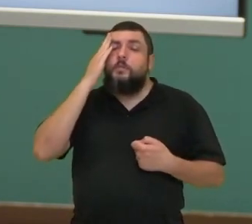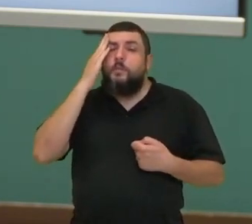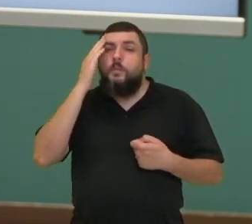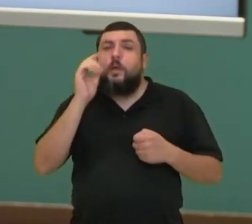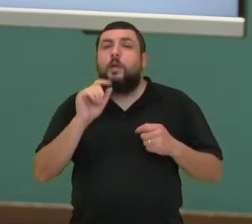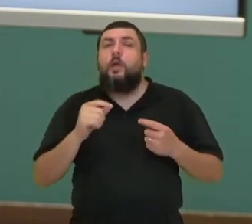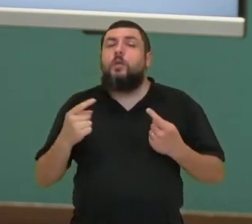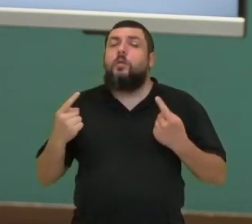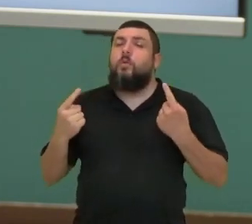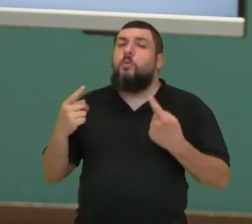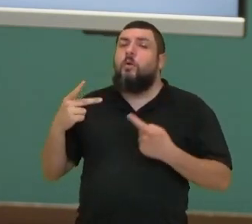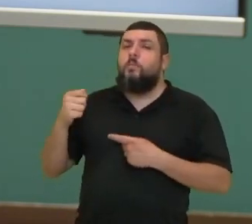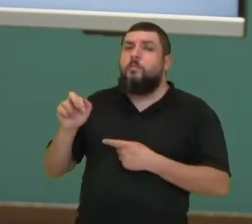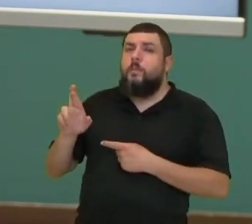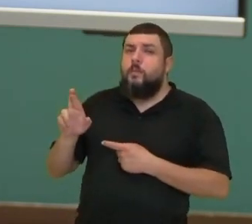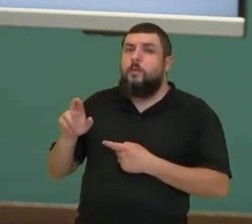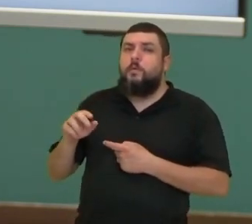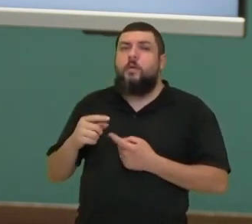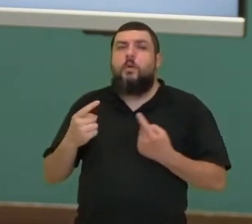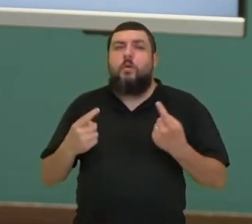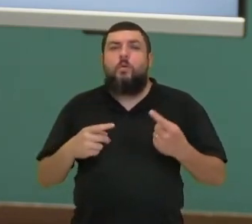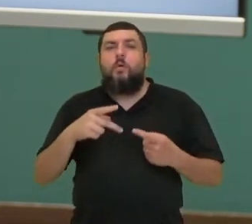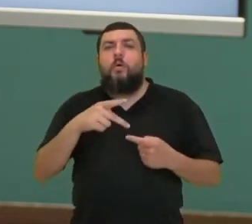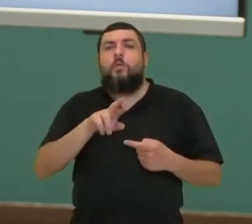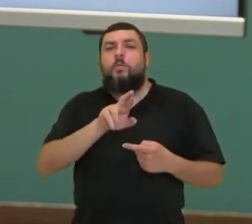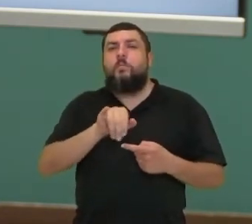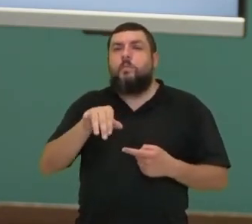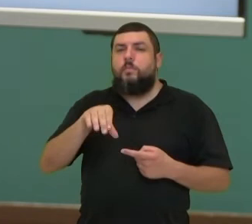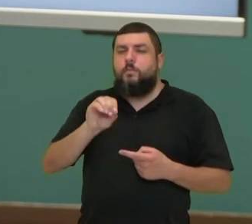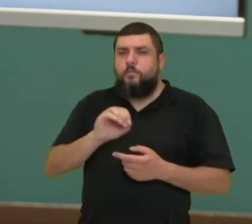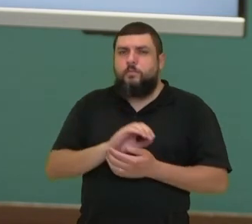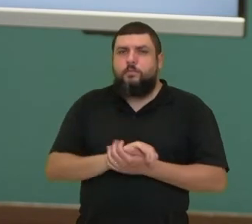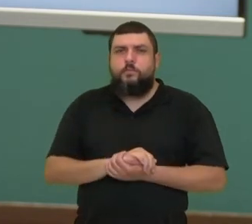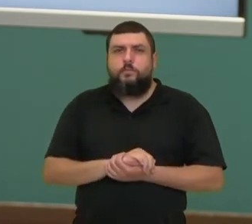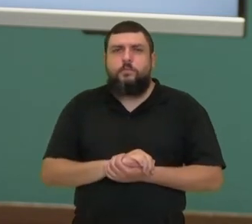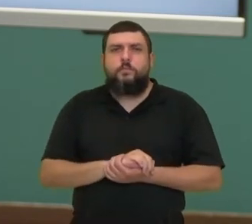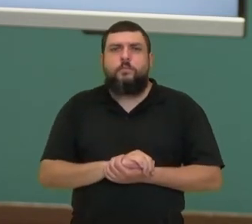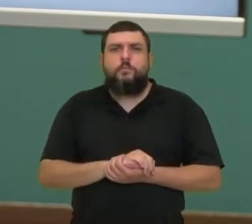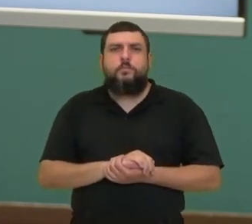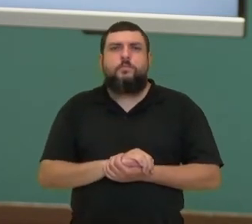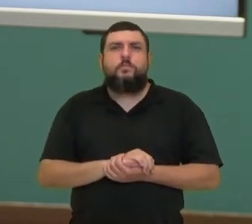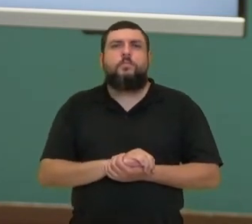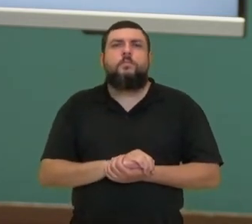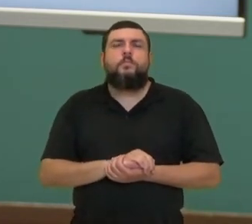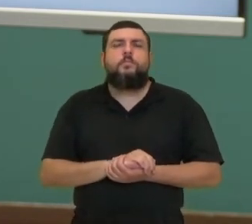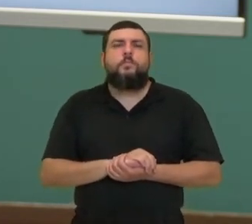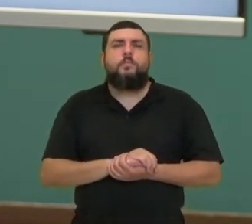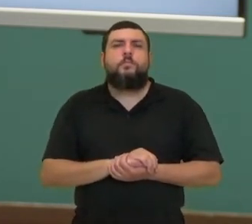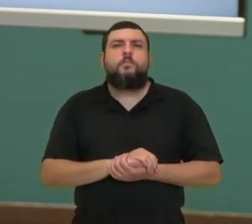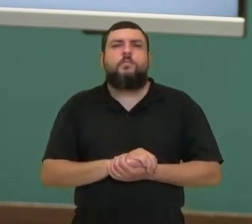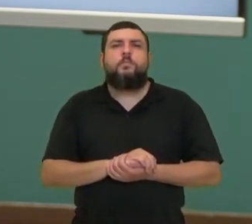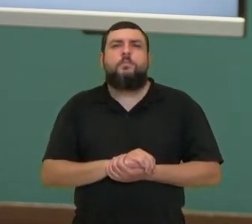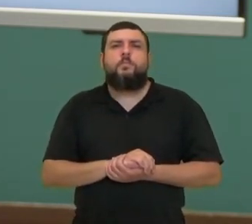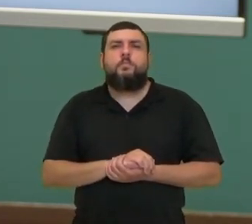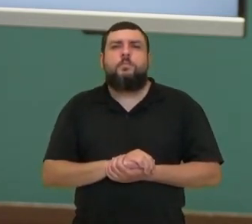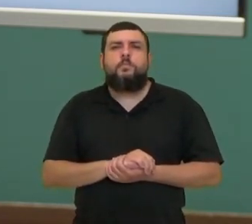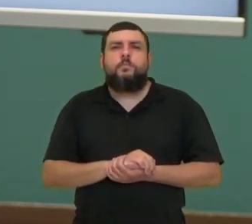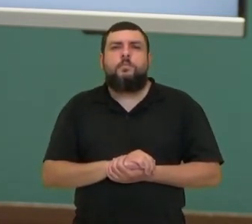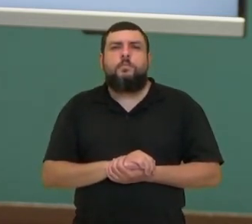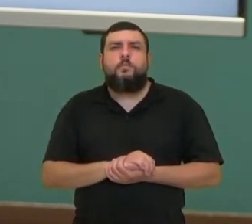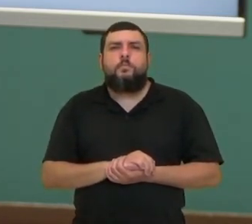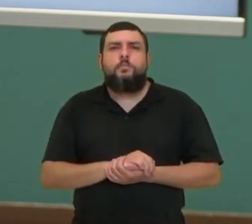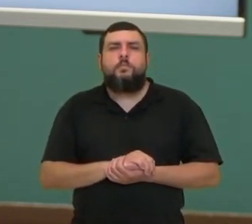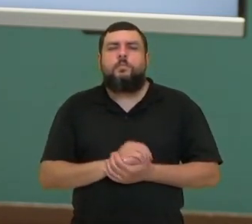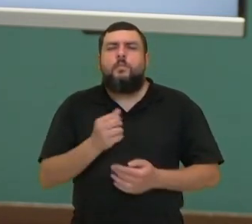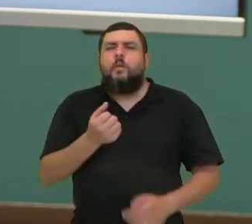O 2, ele é par e primo ao mesmo tempo, ok? Então vamos lá. Quantos são os